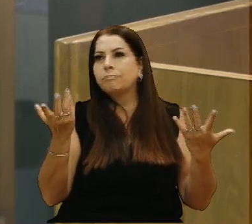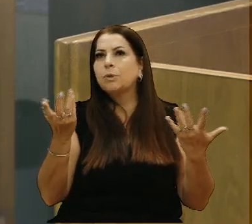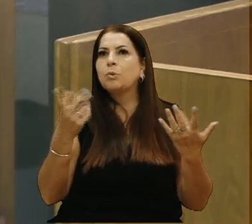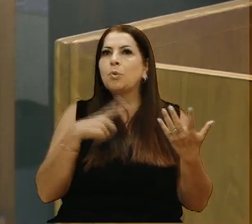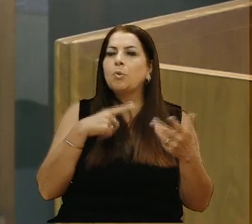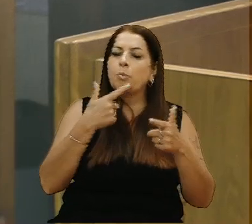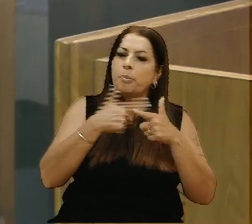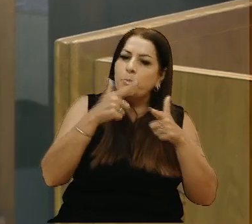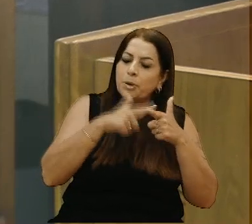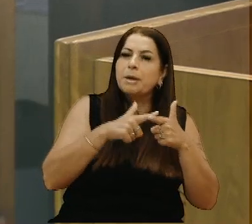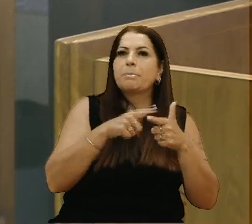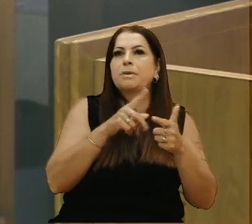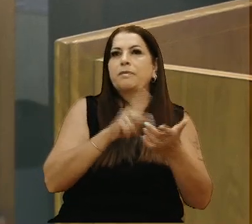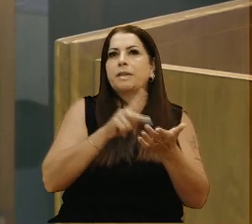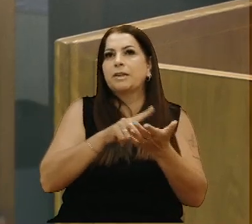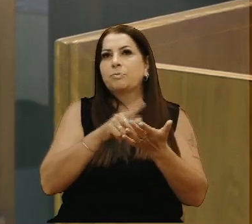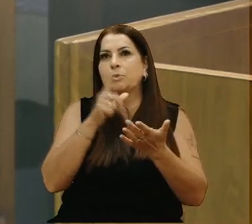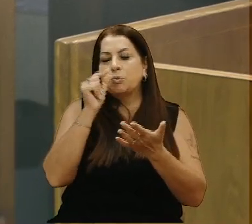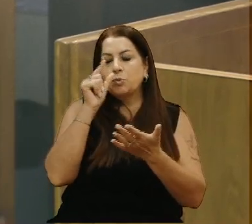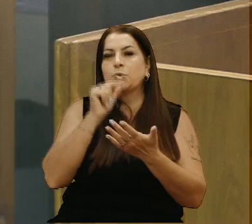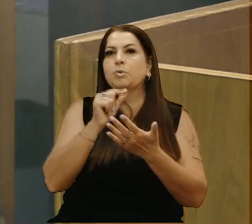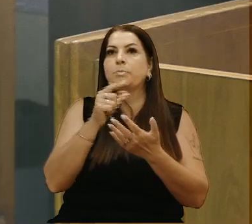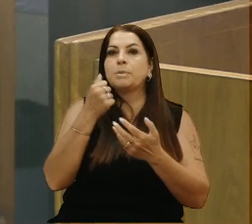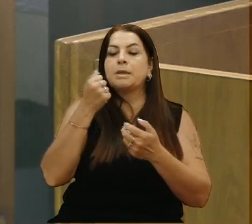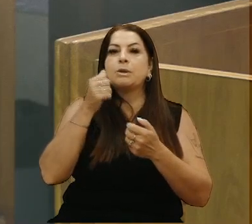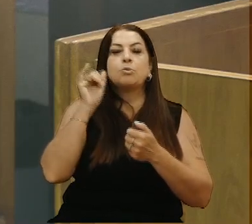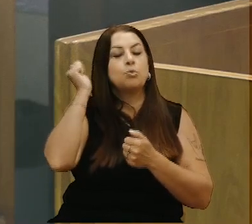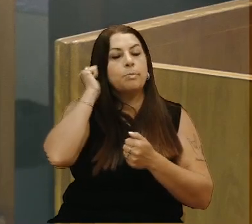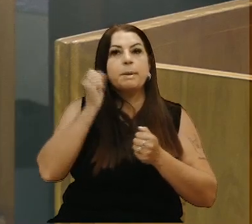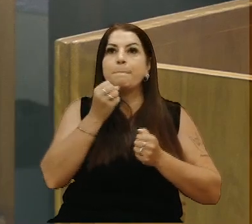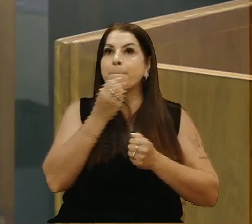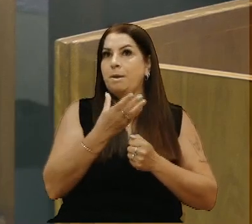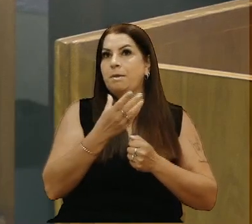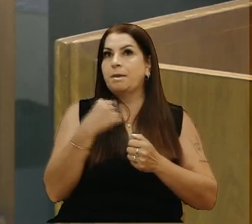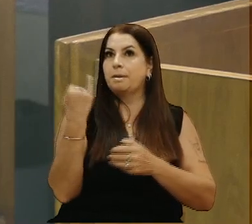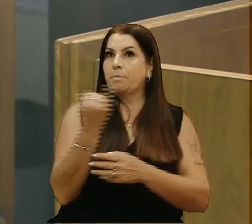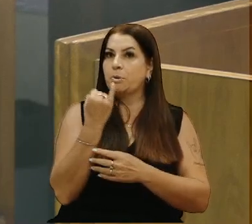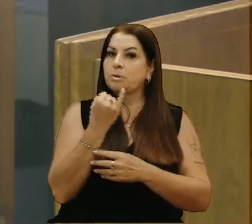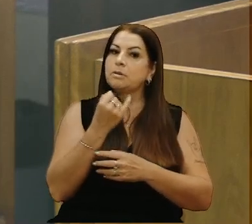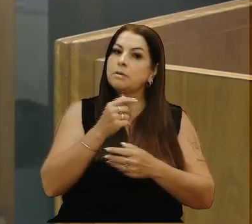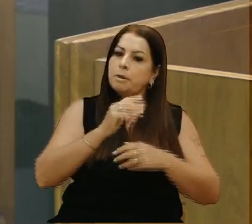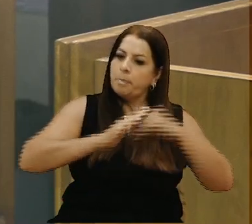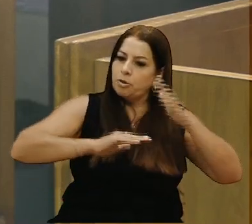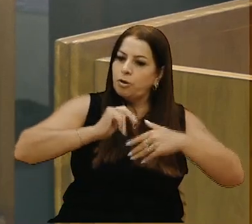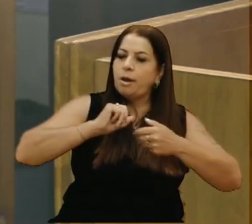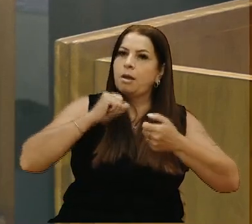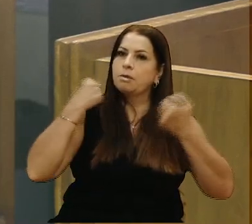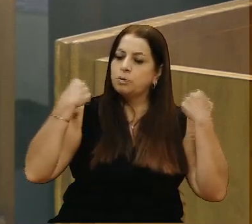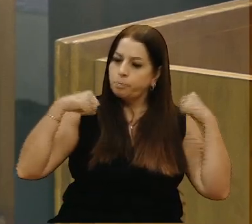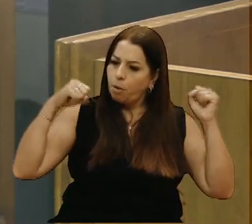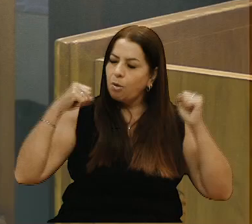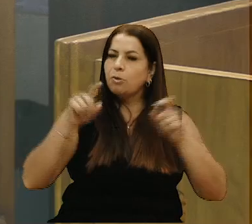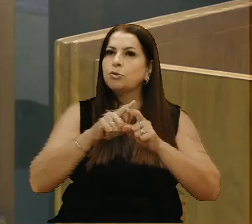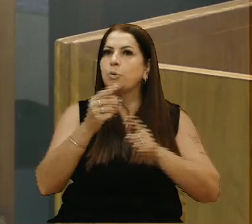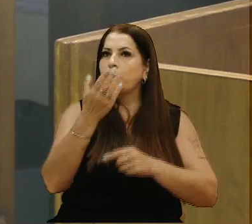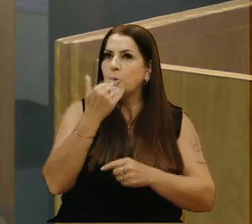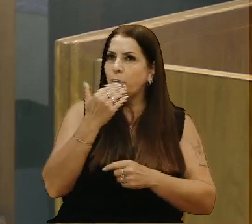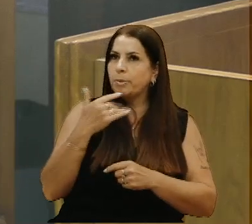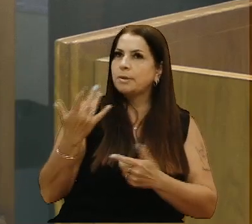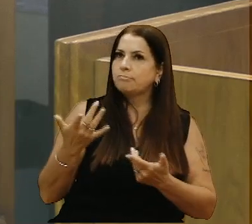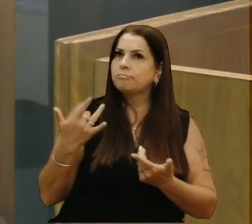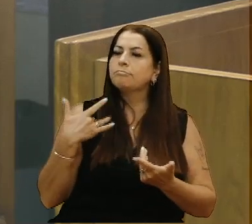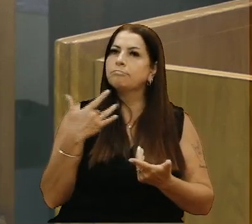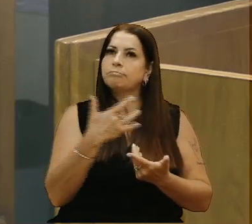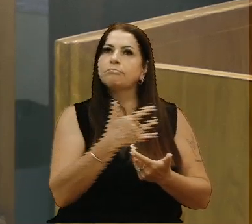distúrbio do sono. Então, a gente precisa dormir bem. Dormir bem é tão importante como praticar um exercício físico, como se alimentar de forma